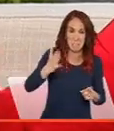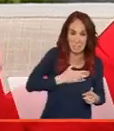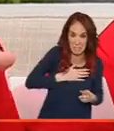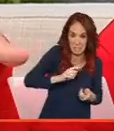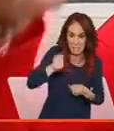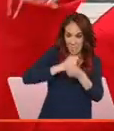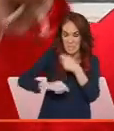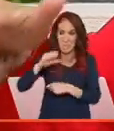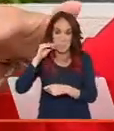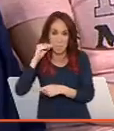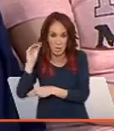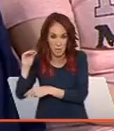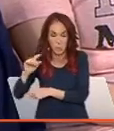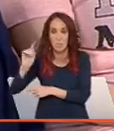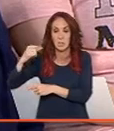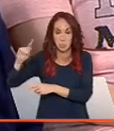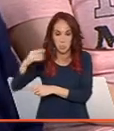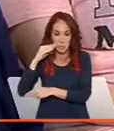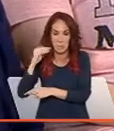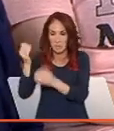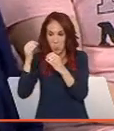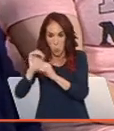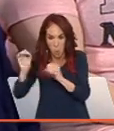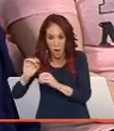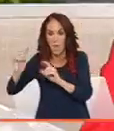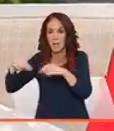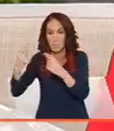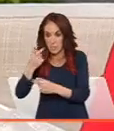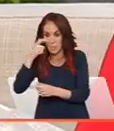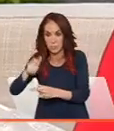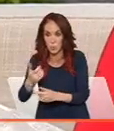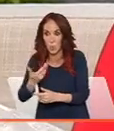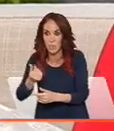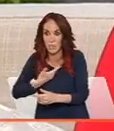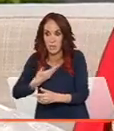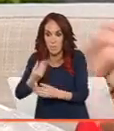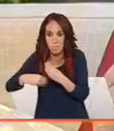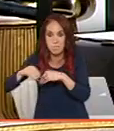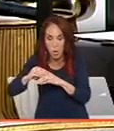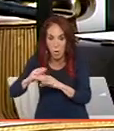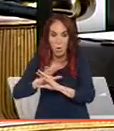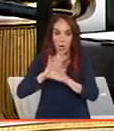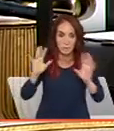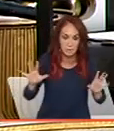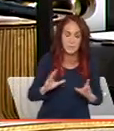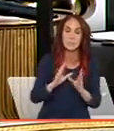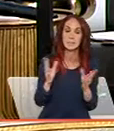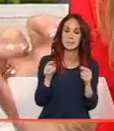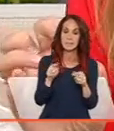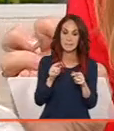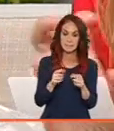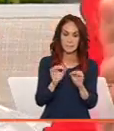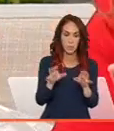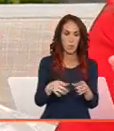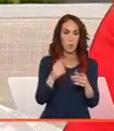agressividade para as pessoas, e eu sei, porque tenho andado a fazer a experiência... É uma versão homem do fraco em versão moderna. É um homem